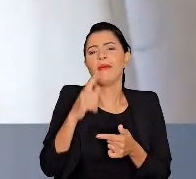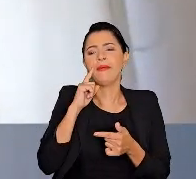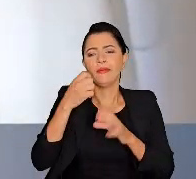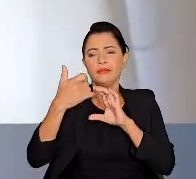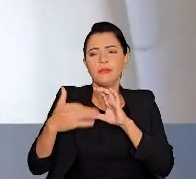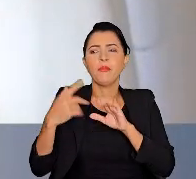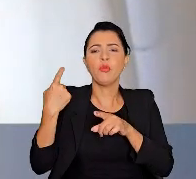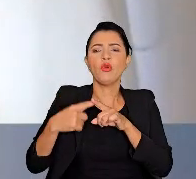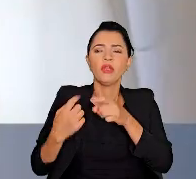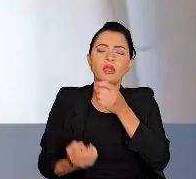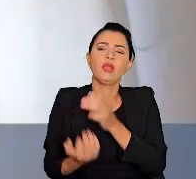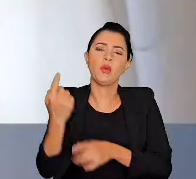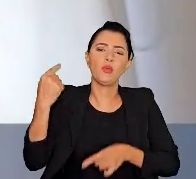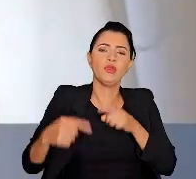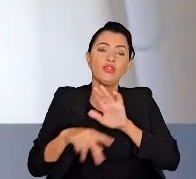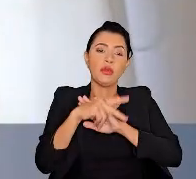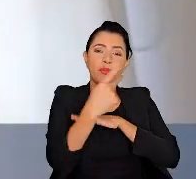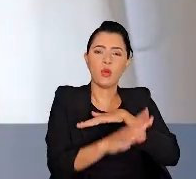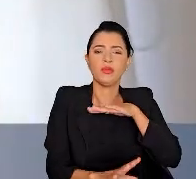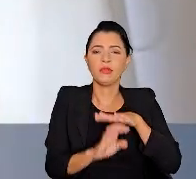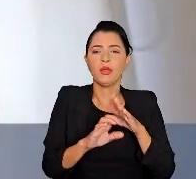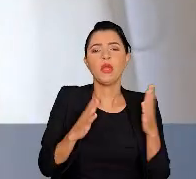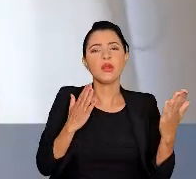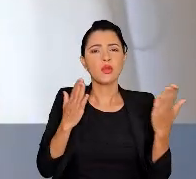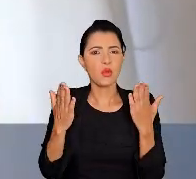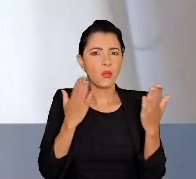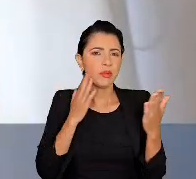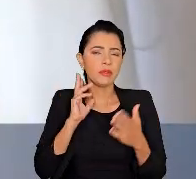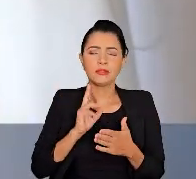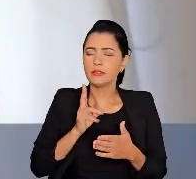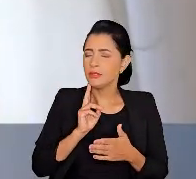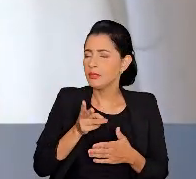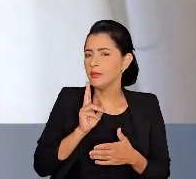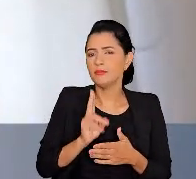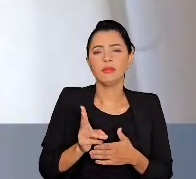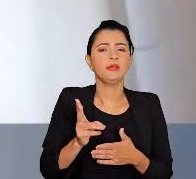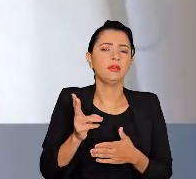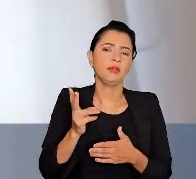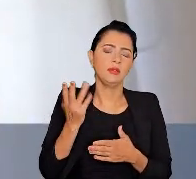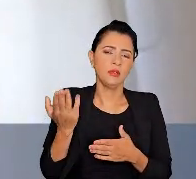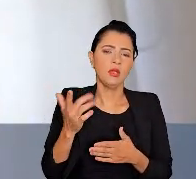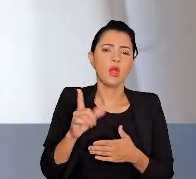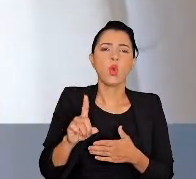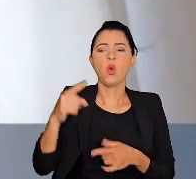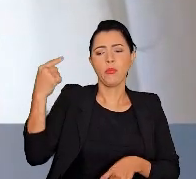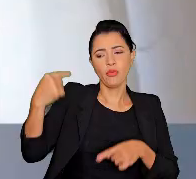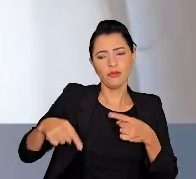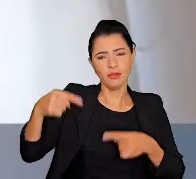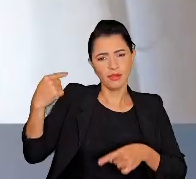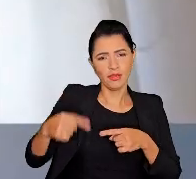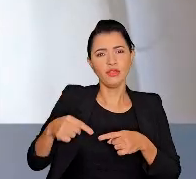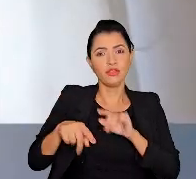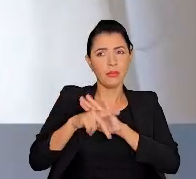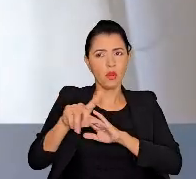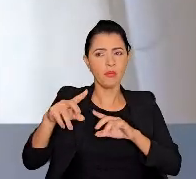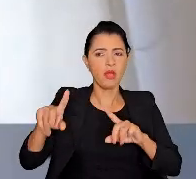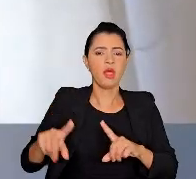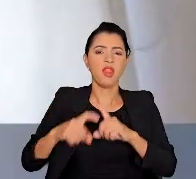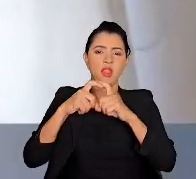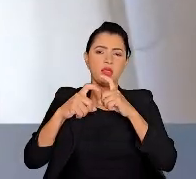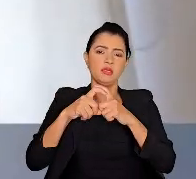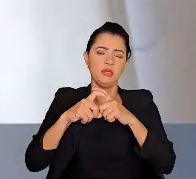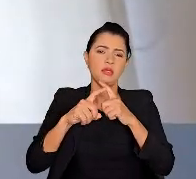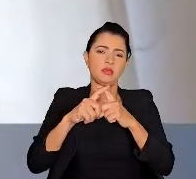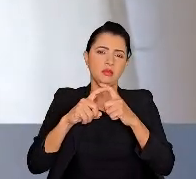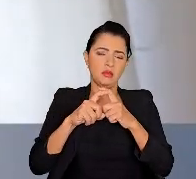de Israel e suas comparações frequentes com políticas nazistas e táticas